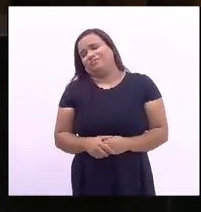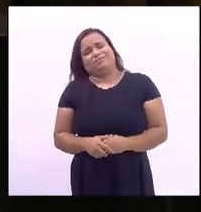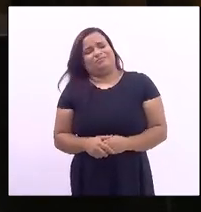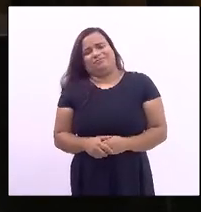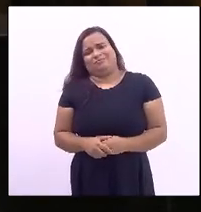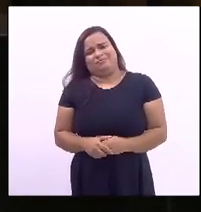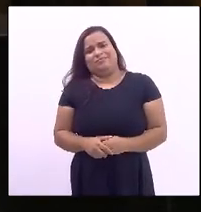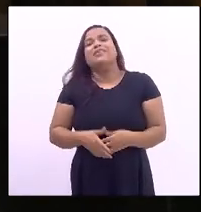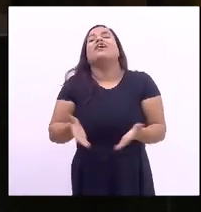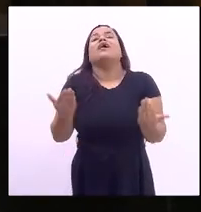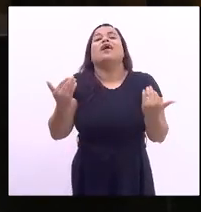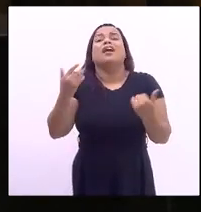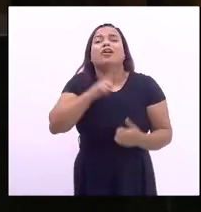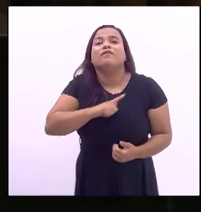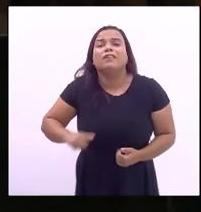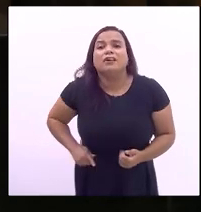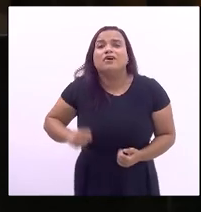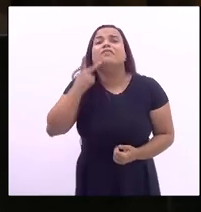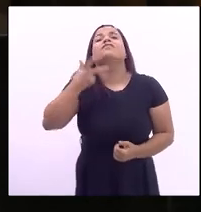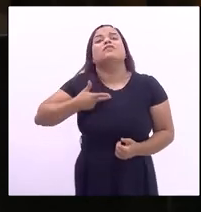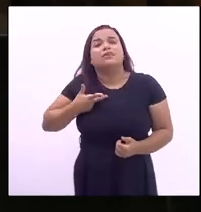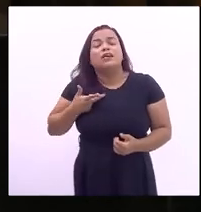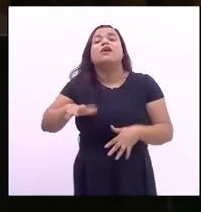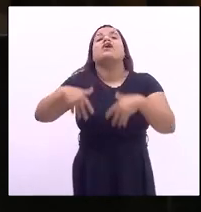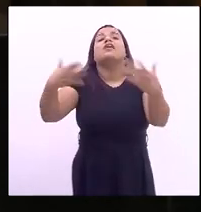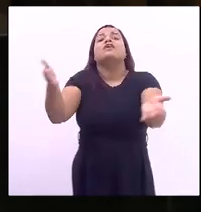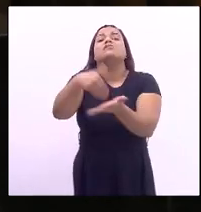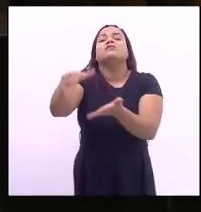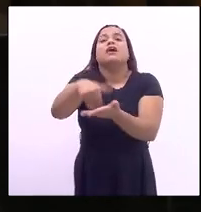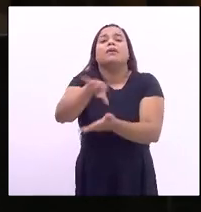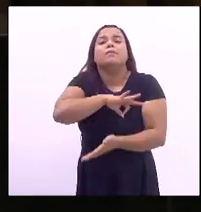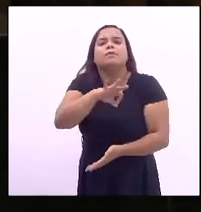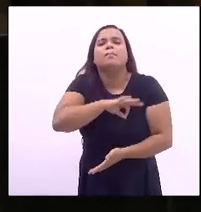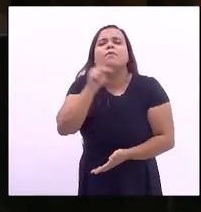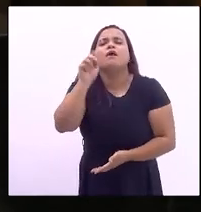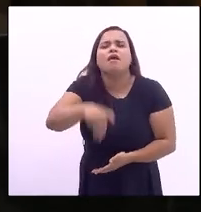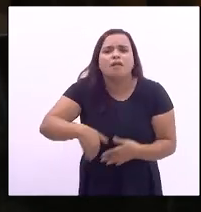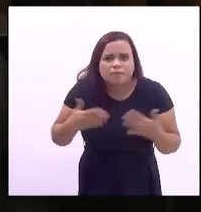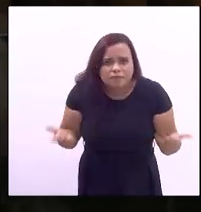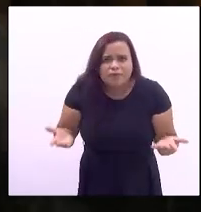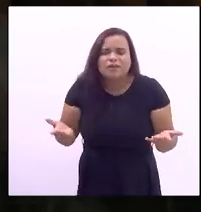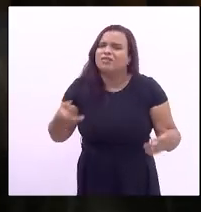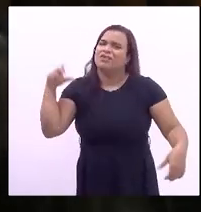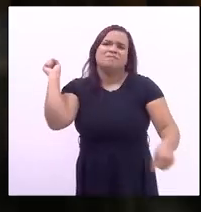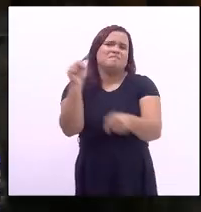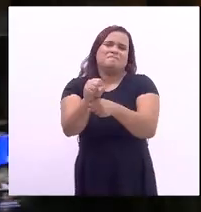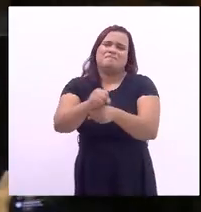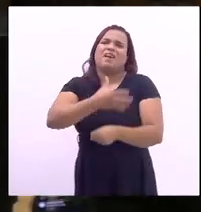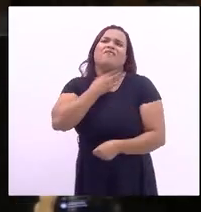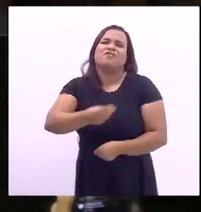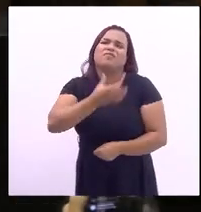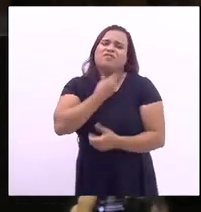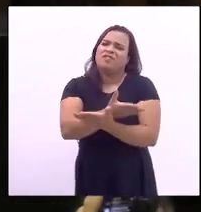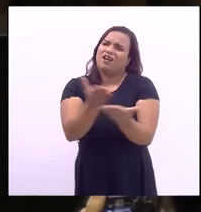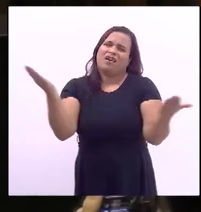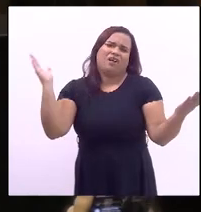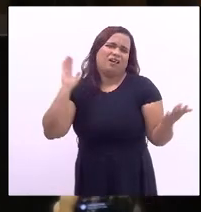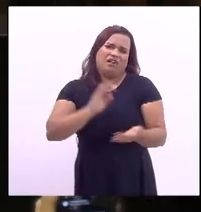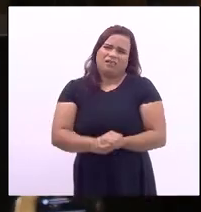e em governador em secretário da PM vamos parar de hipocrisia